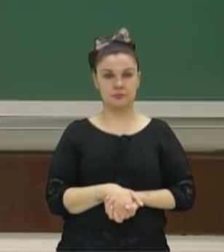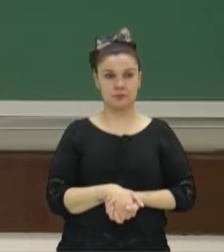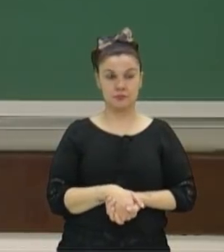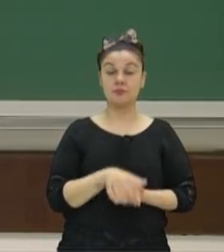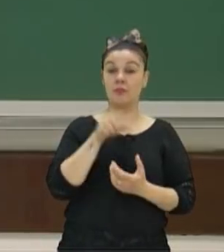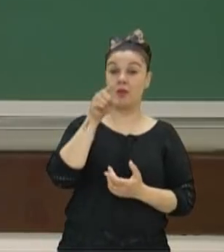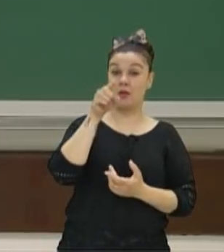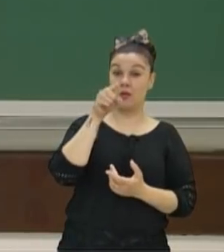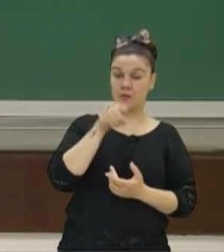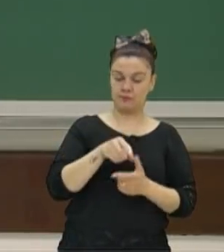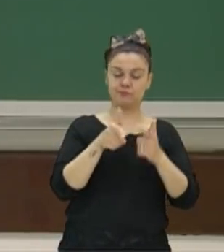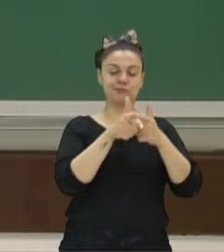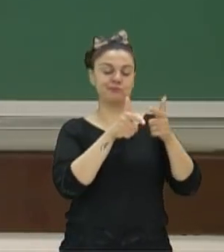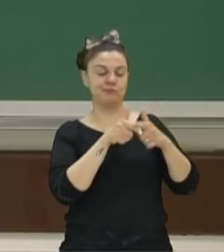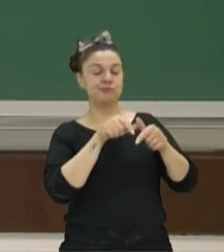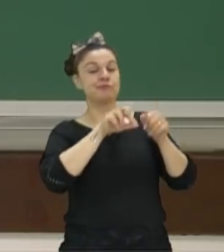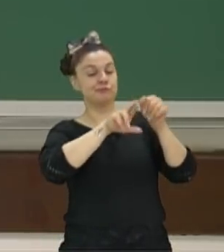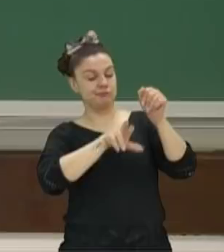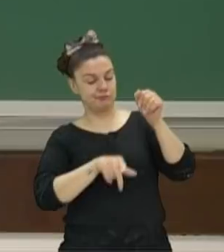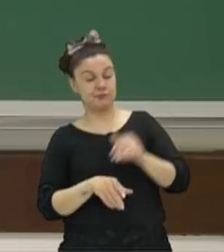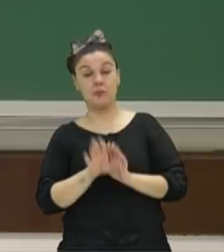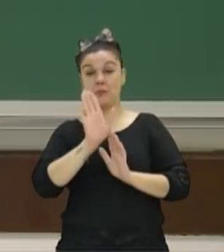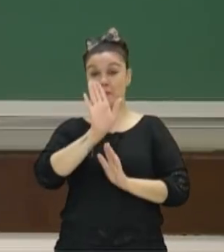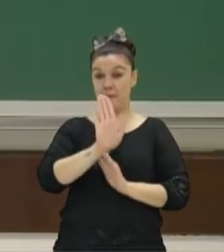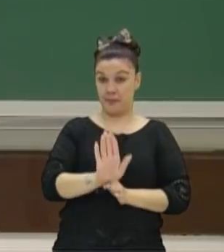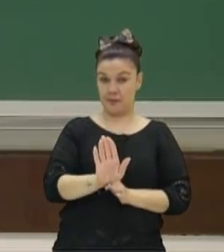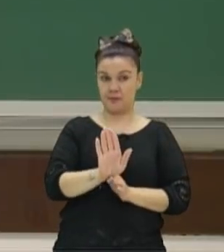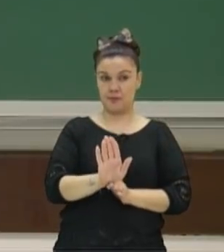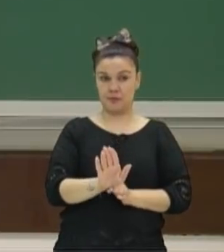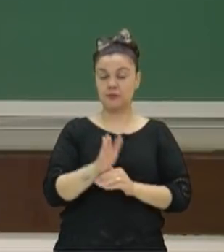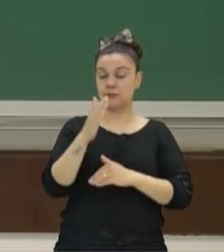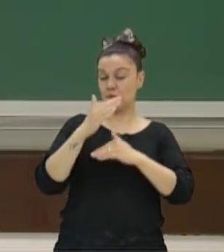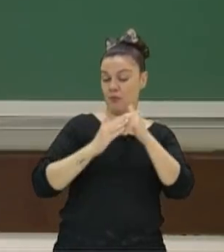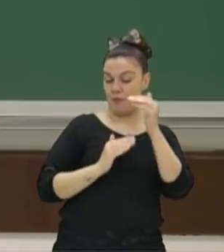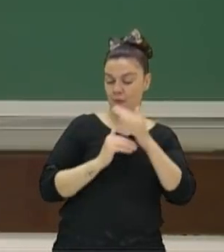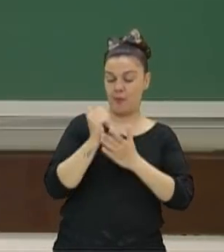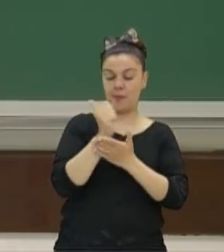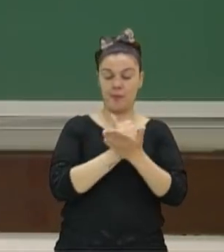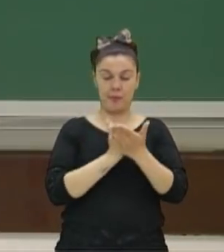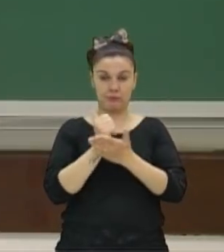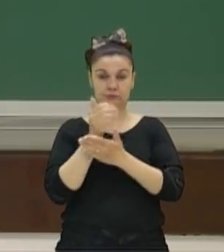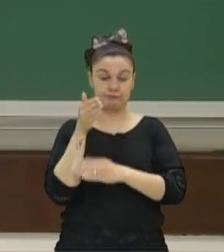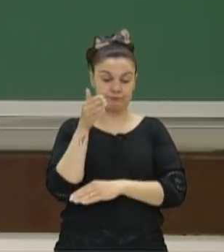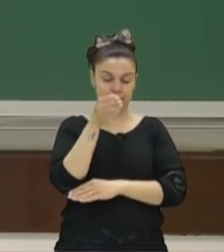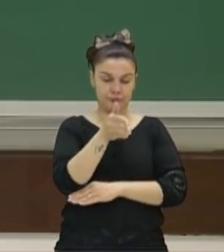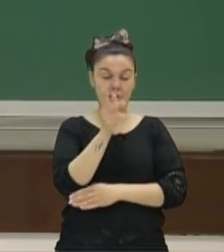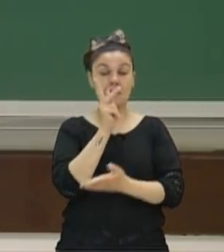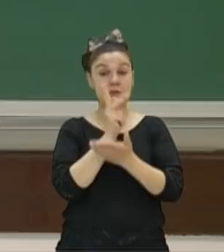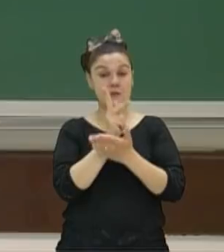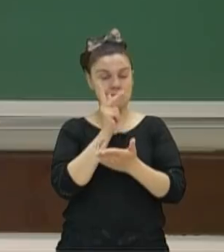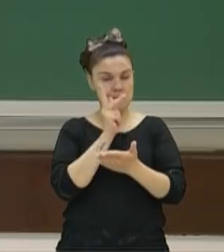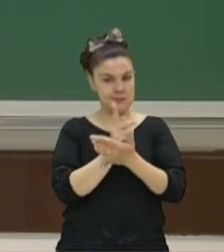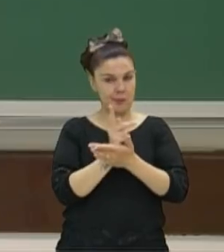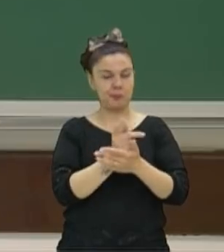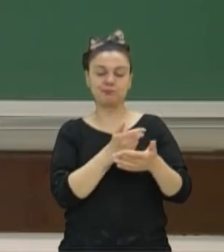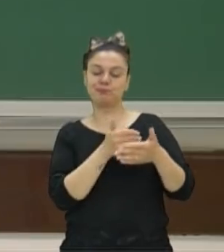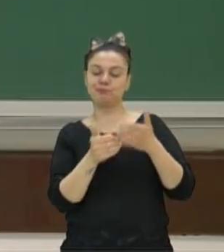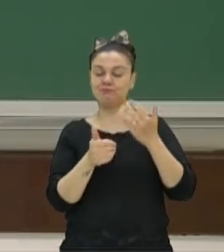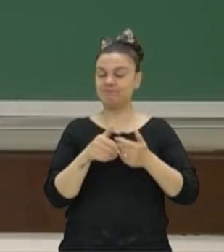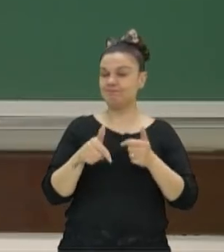desses problemas existem outros, tá? Mas o profissional recomendado, sempre que houver